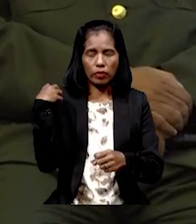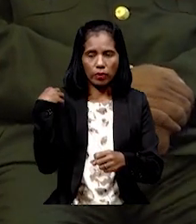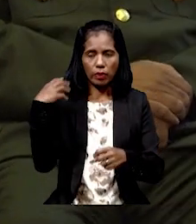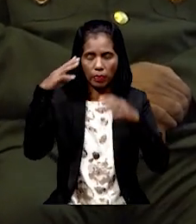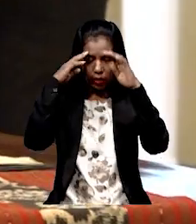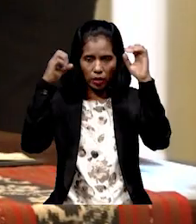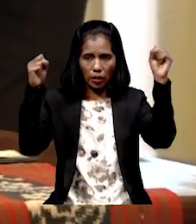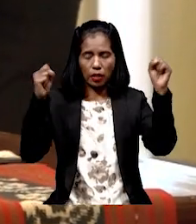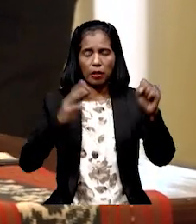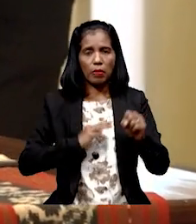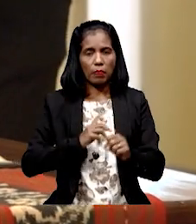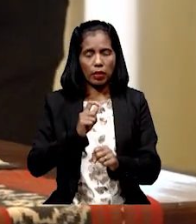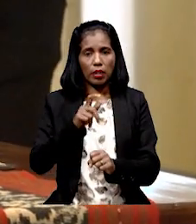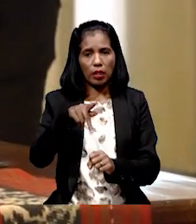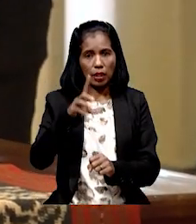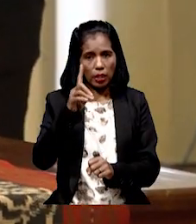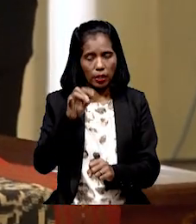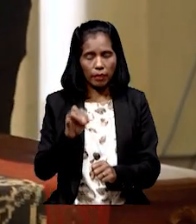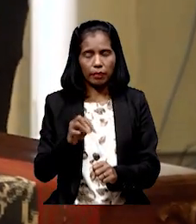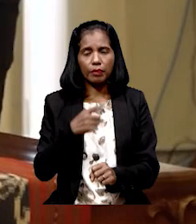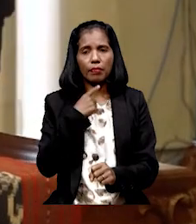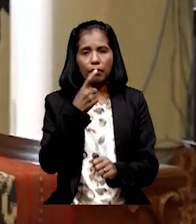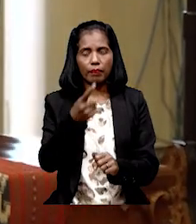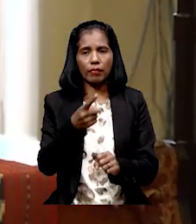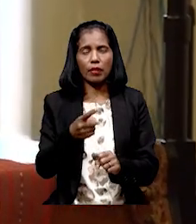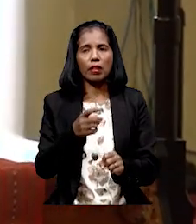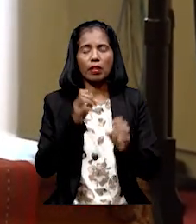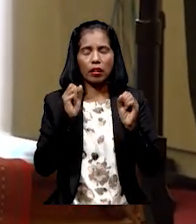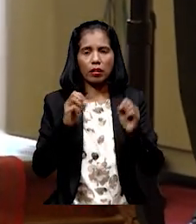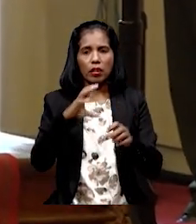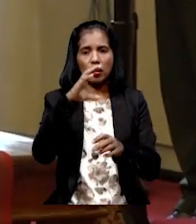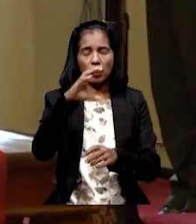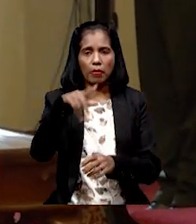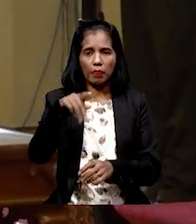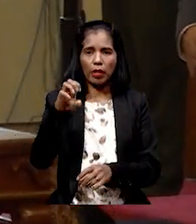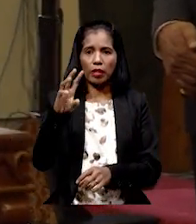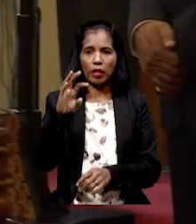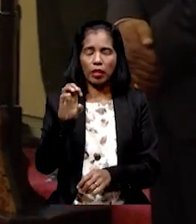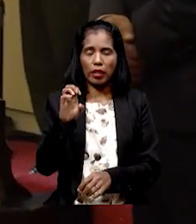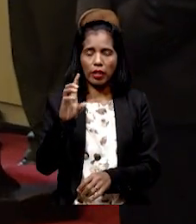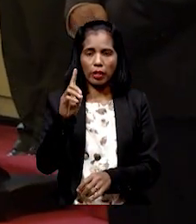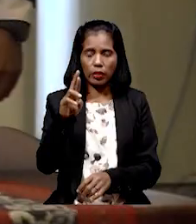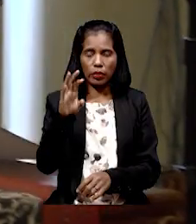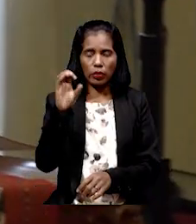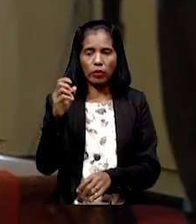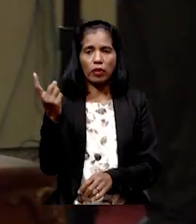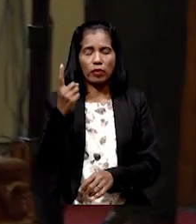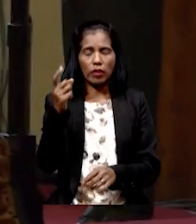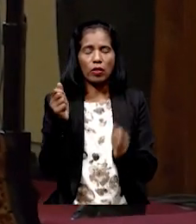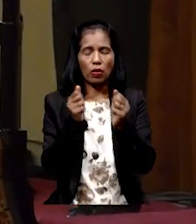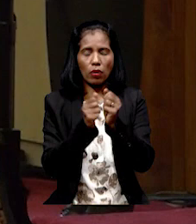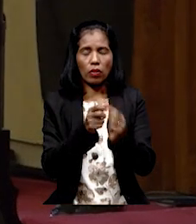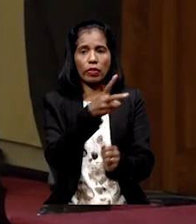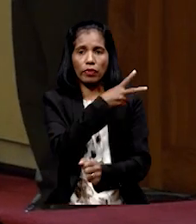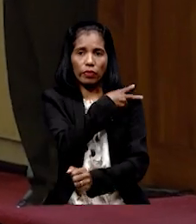promoção, né, Calisto dos Santos Coliati, ba Major General, no Comodoro Pedro Clamar Fuig, mantém o divisa atual, nebe permite